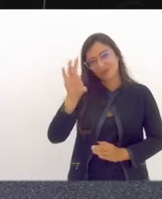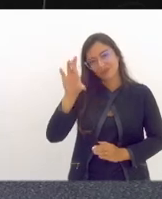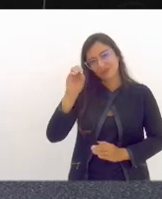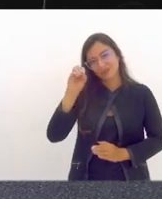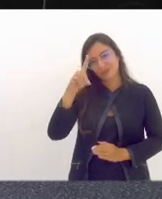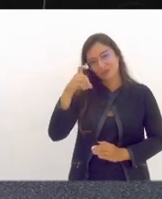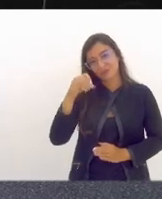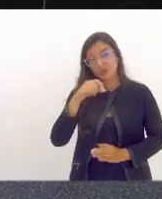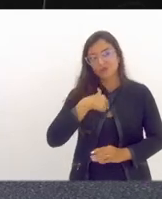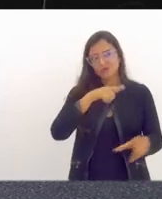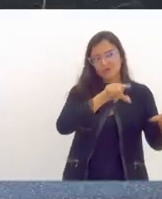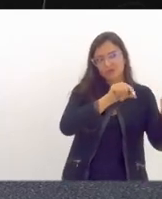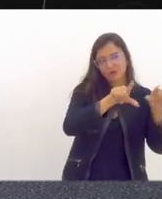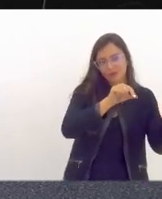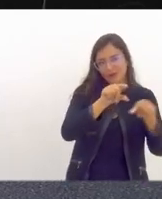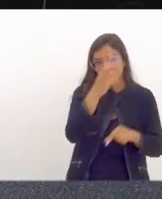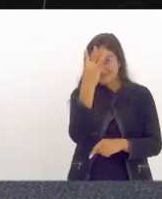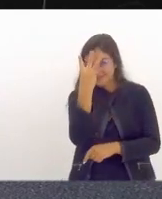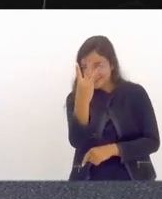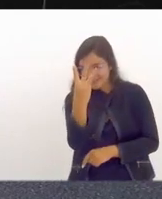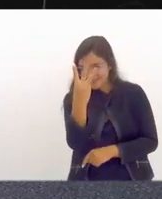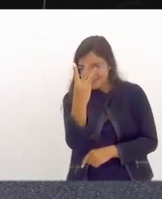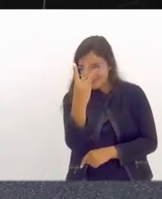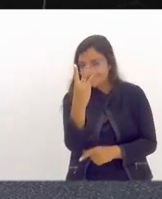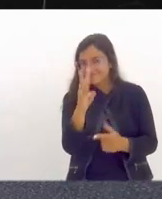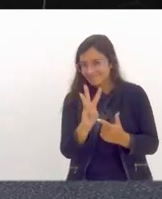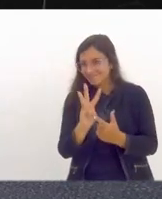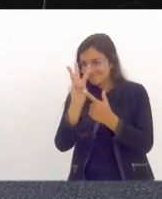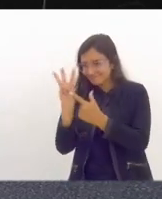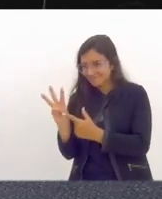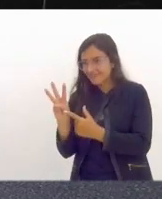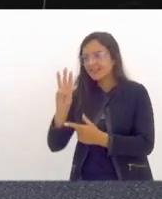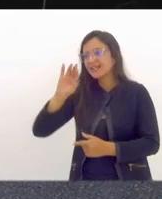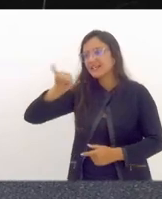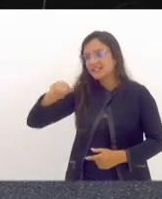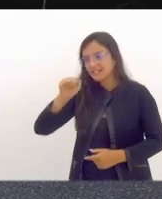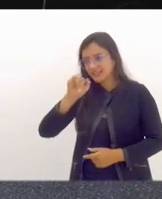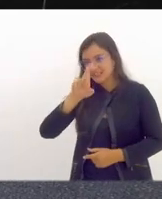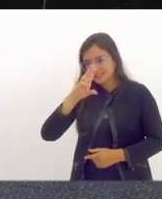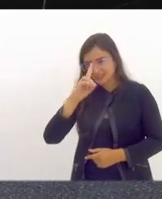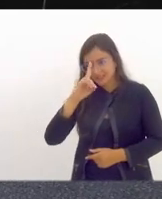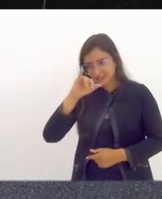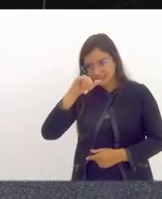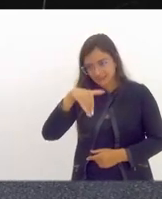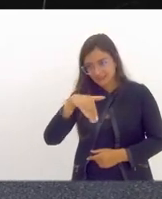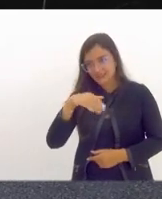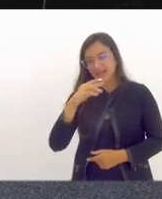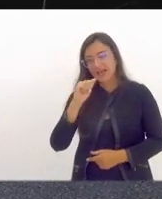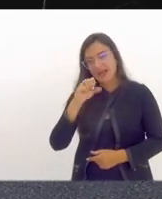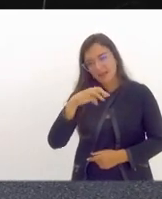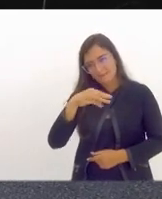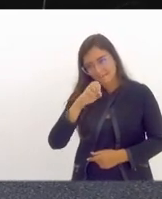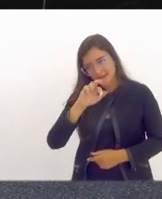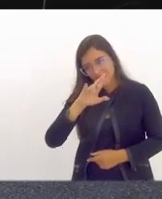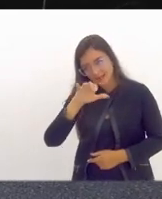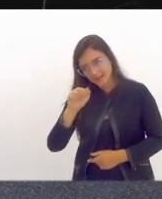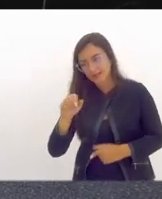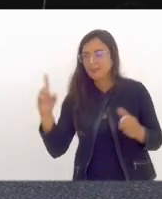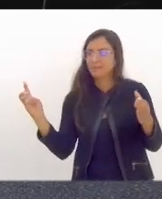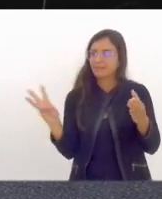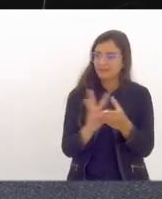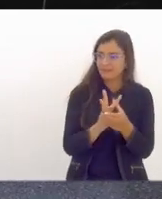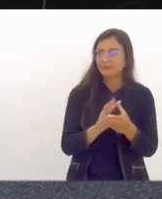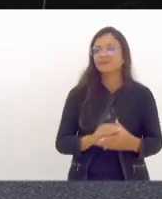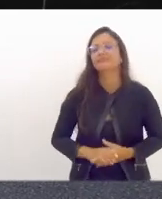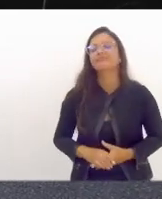e incluir aos componentes de Jardim América que é o bairro que eu estava representando pela instituição pela ONG chamado